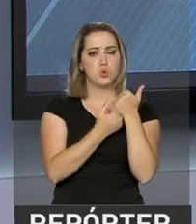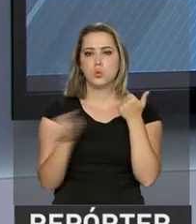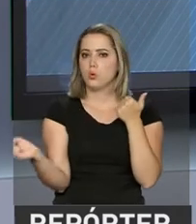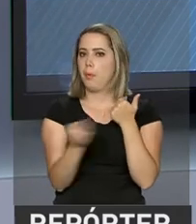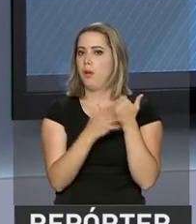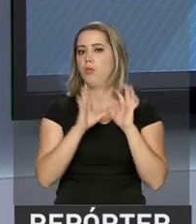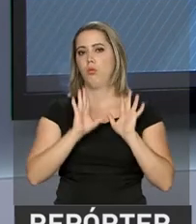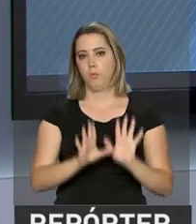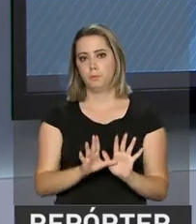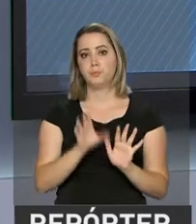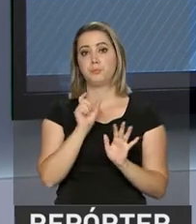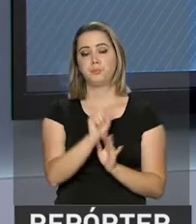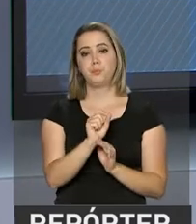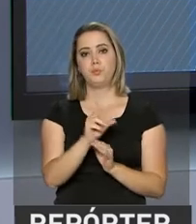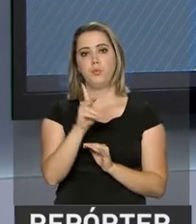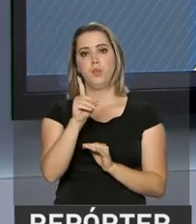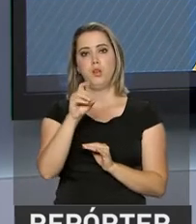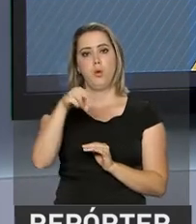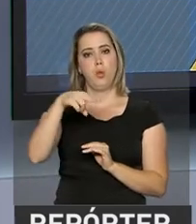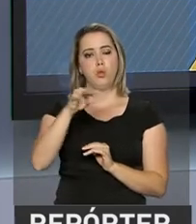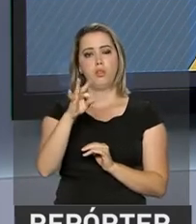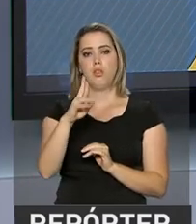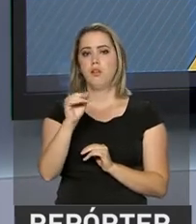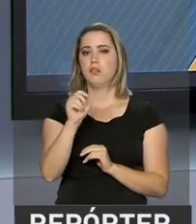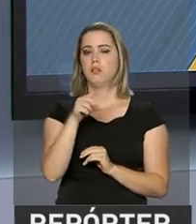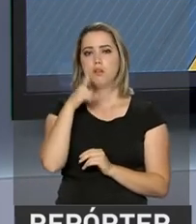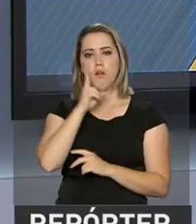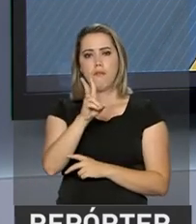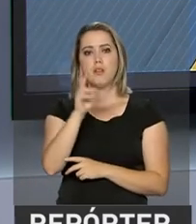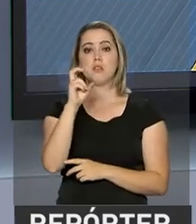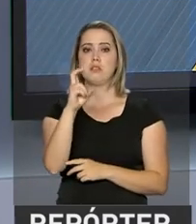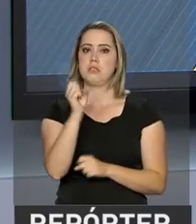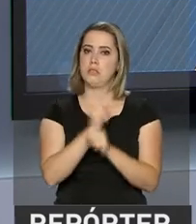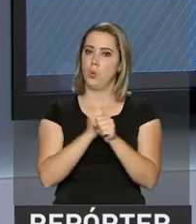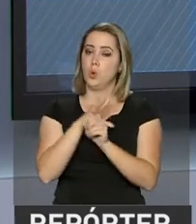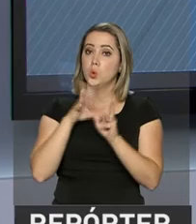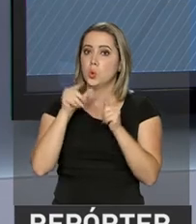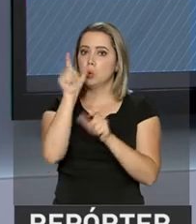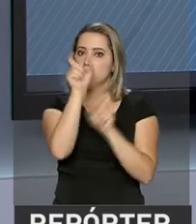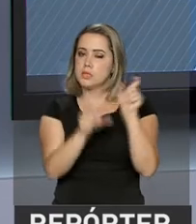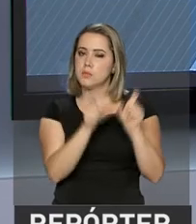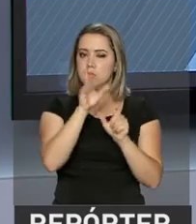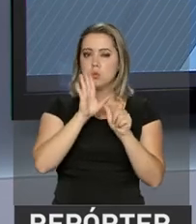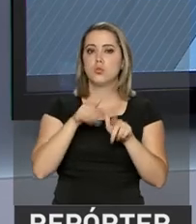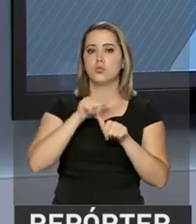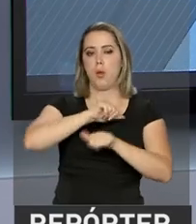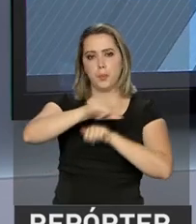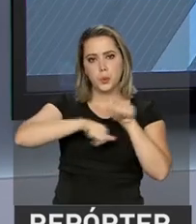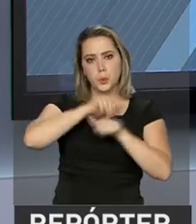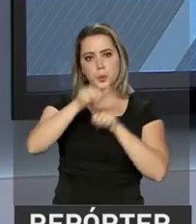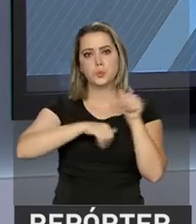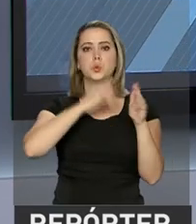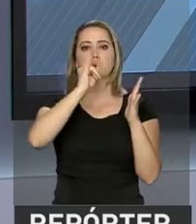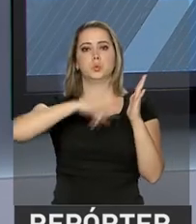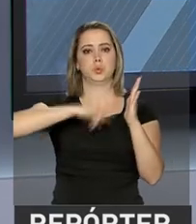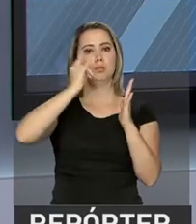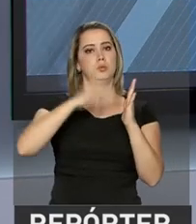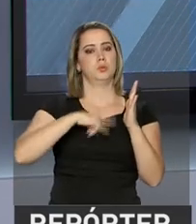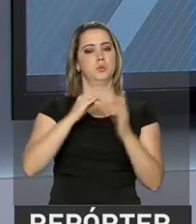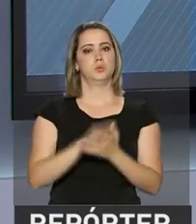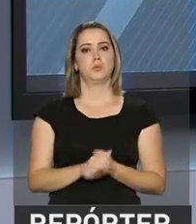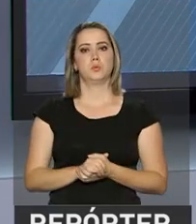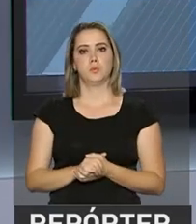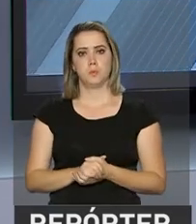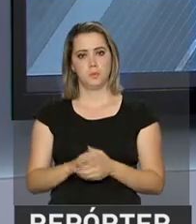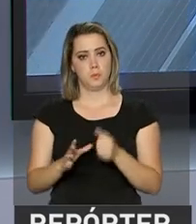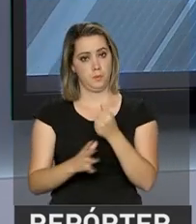pelo novo modelo o denatran prevê que em cinco anos todas as carteiras do país vão estar com um novo